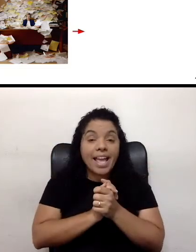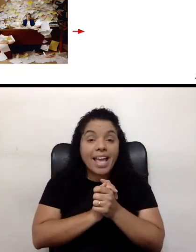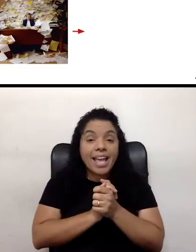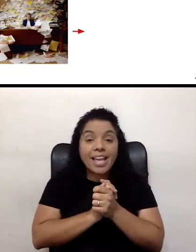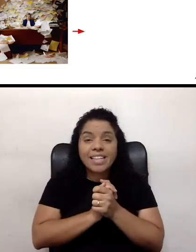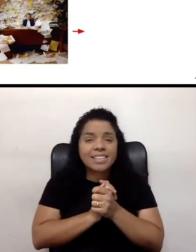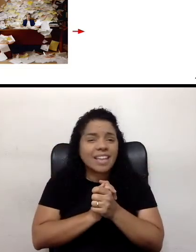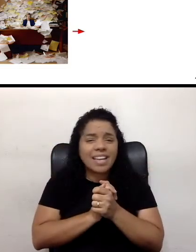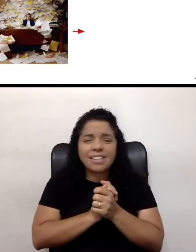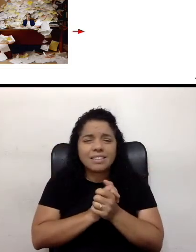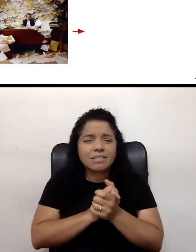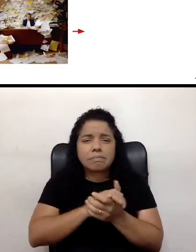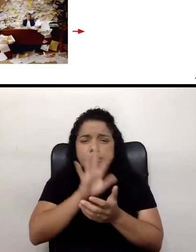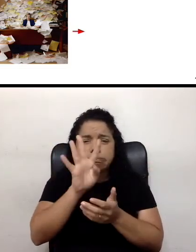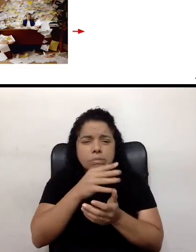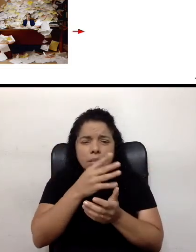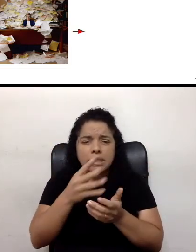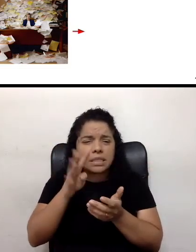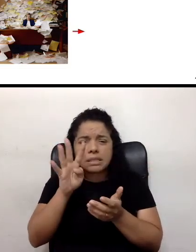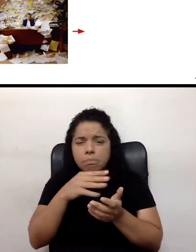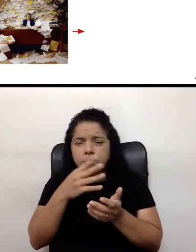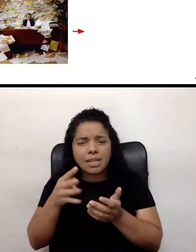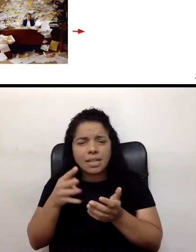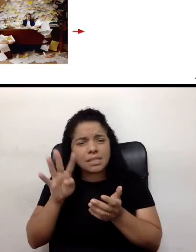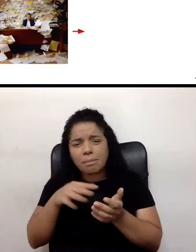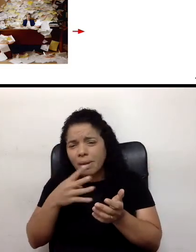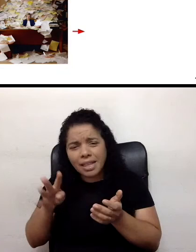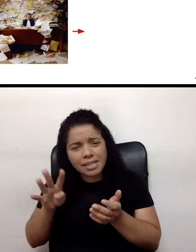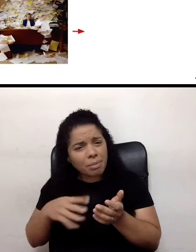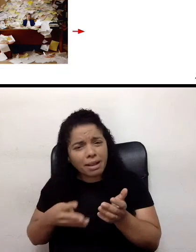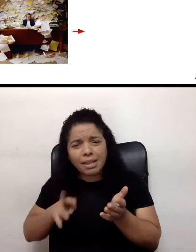planilhas e planilhas de teste ainda, é isso mesmo?